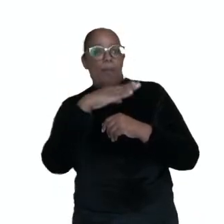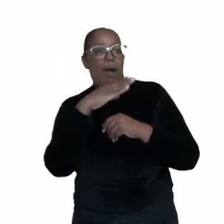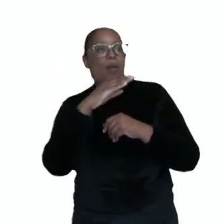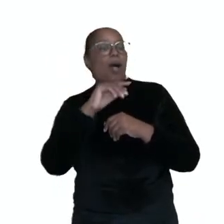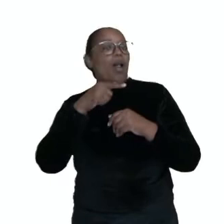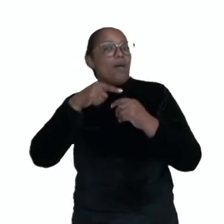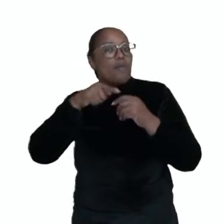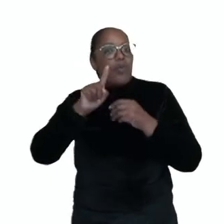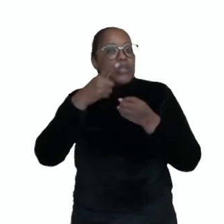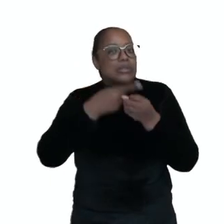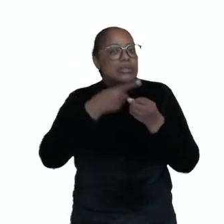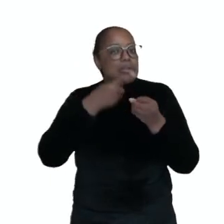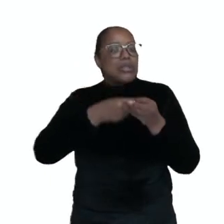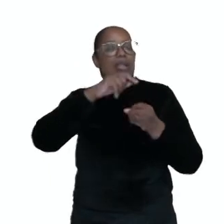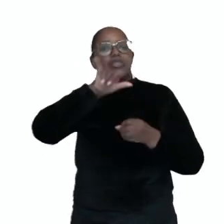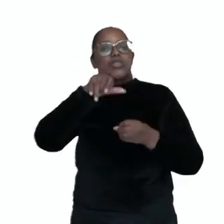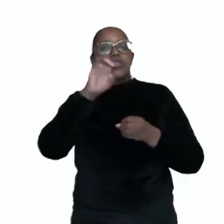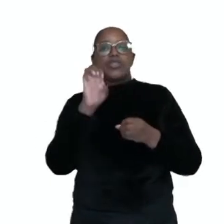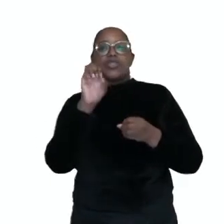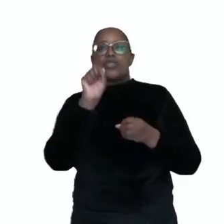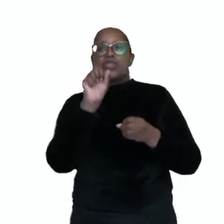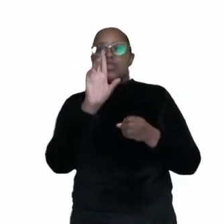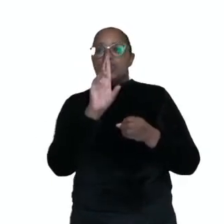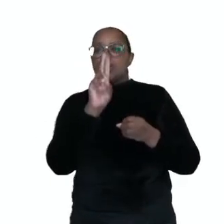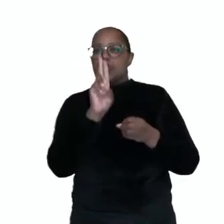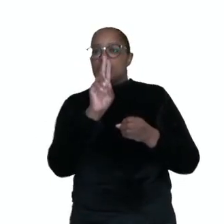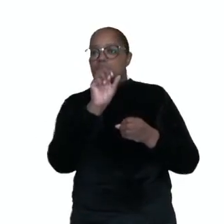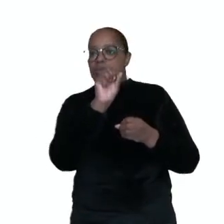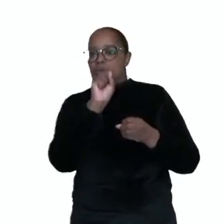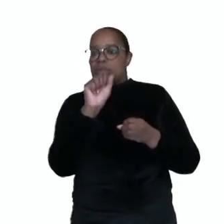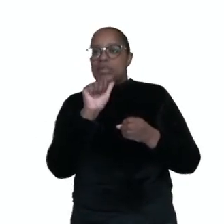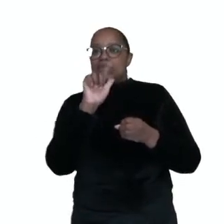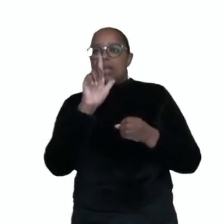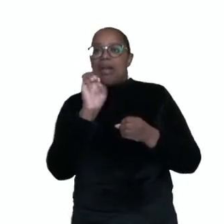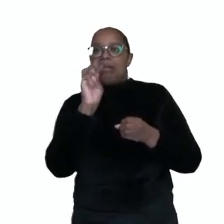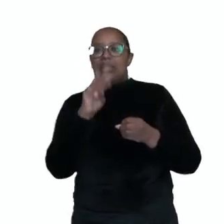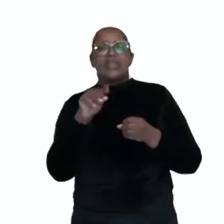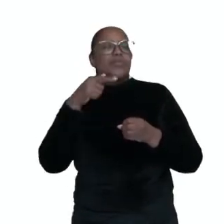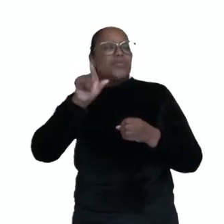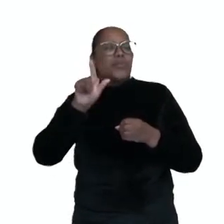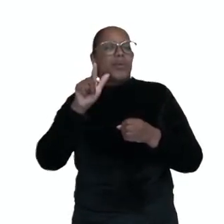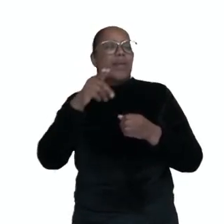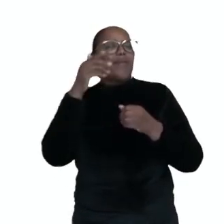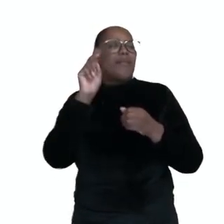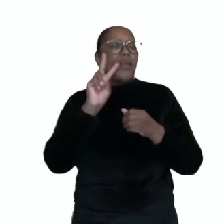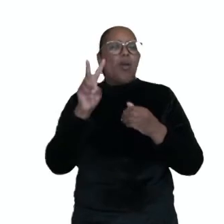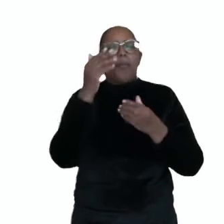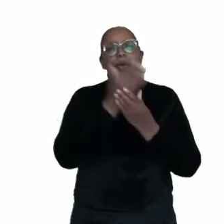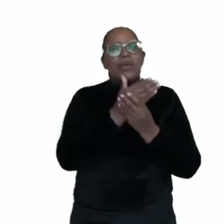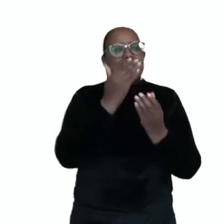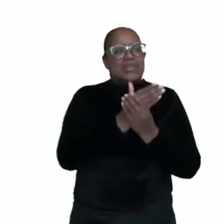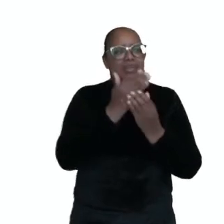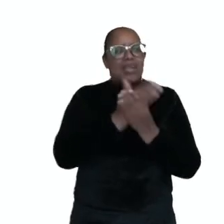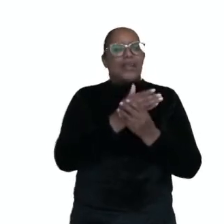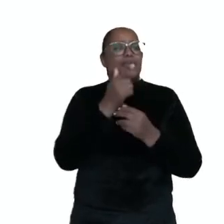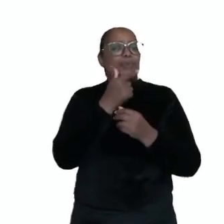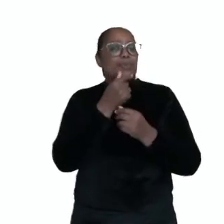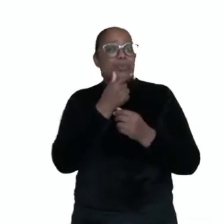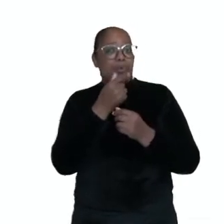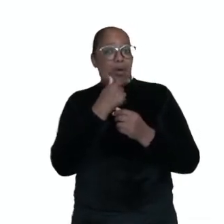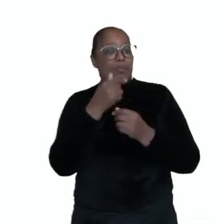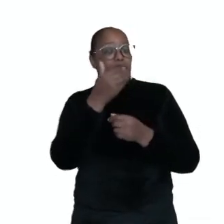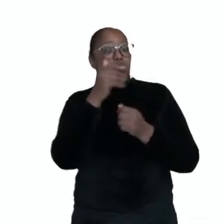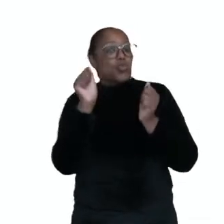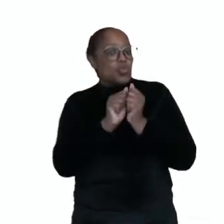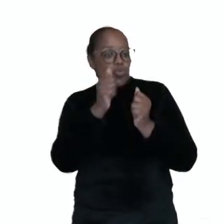Jerusalém em 1961 para assistir o julgamento do Adolf Eichmann, que durante o governo nazista teve